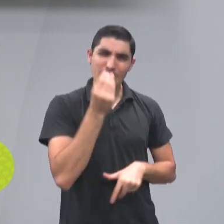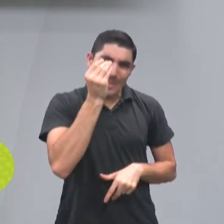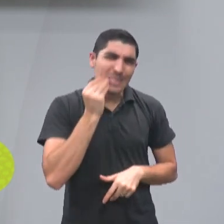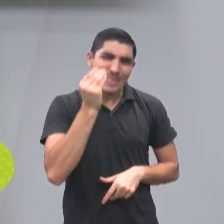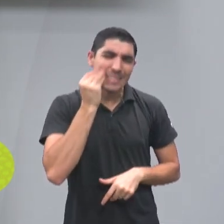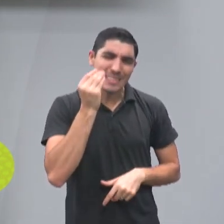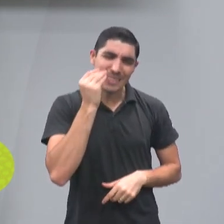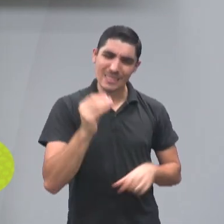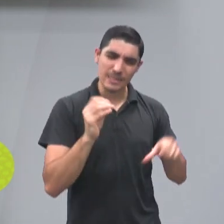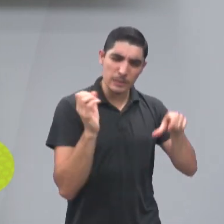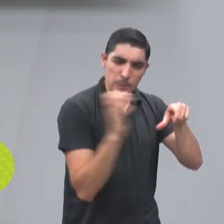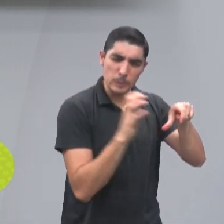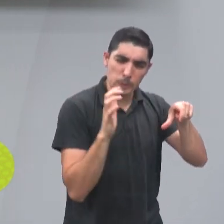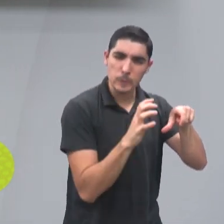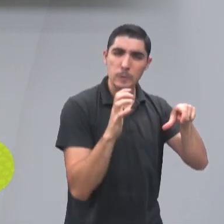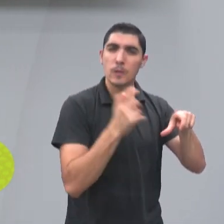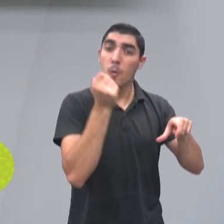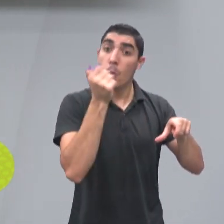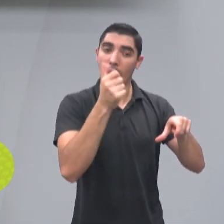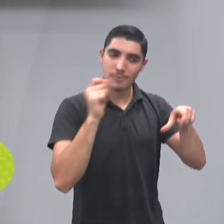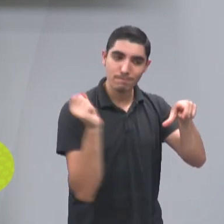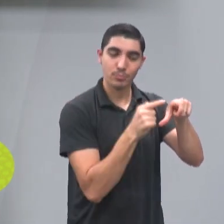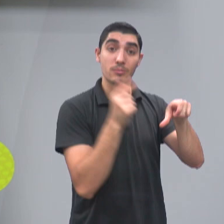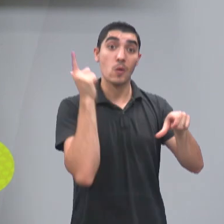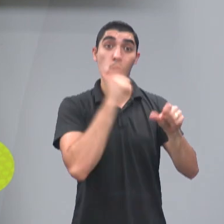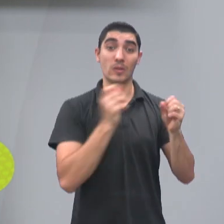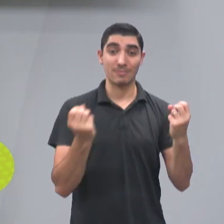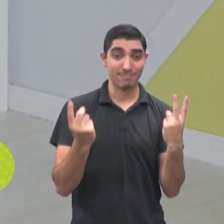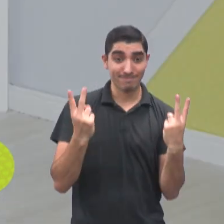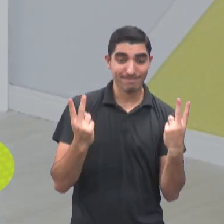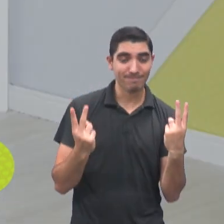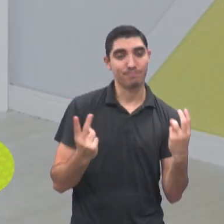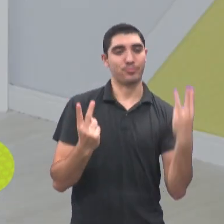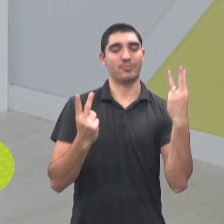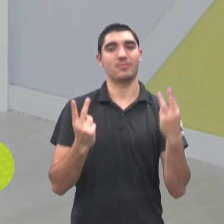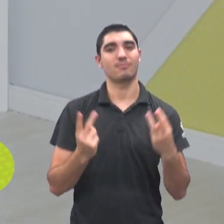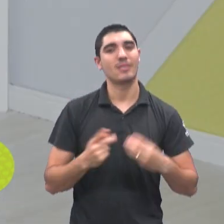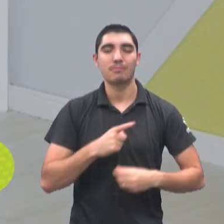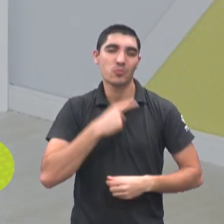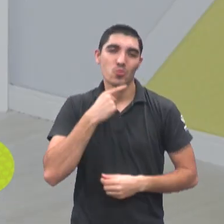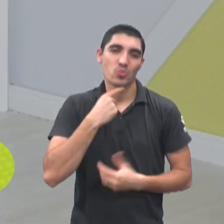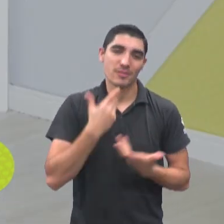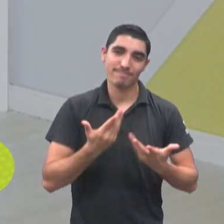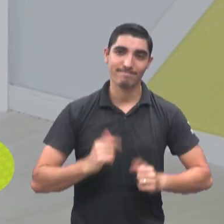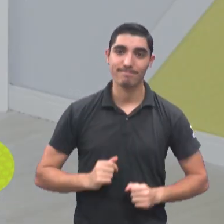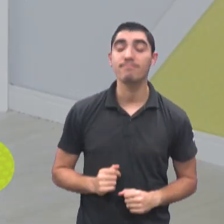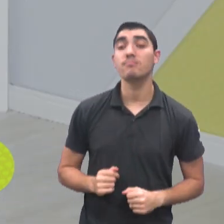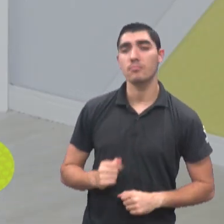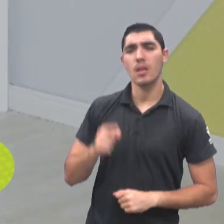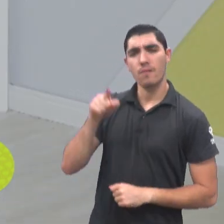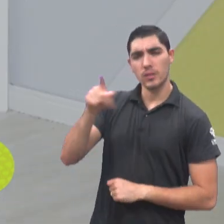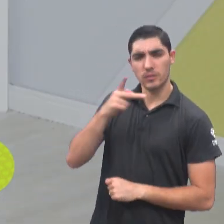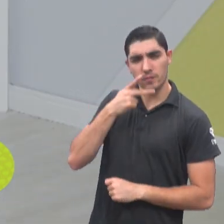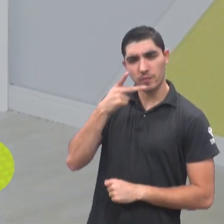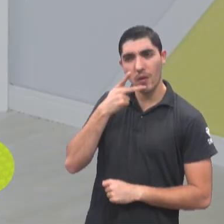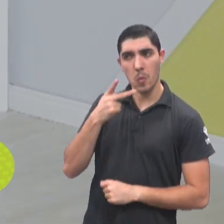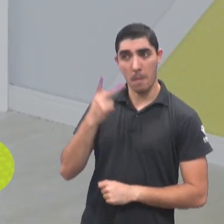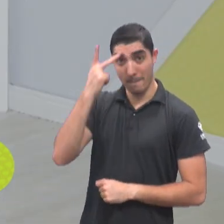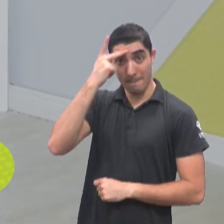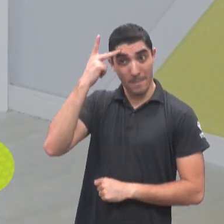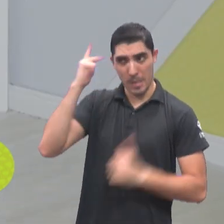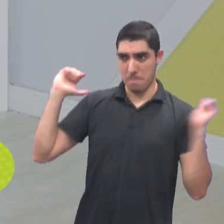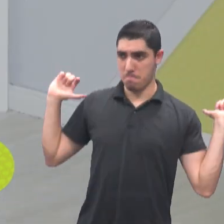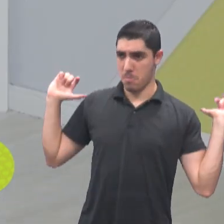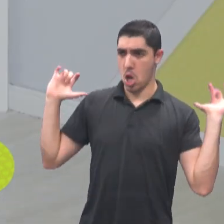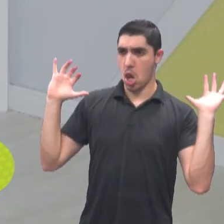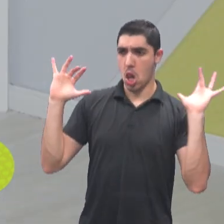teve alguns momentos bons para tentar o terceiro gol e não conseguiu. Pois é, e você falava, né, da possibilidade de um bom público lá no Jaime Sintra.